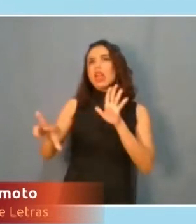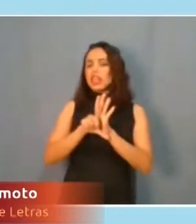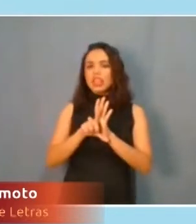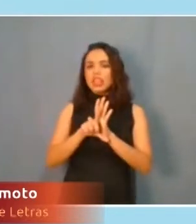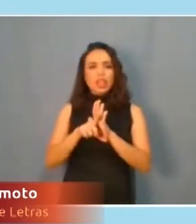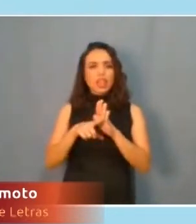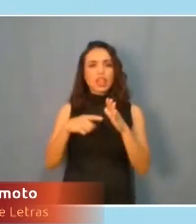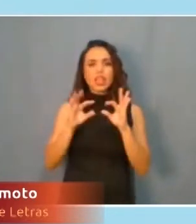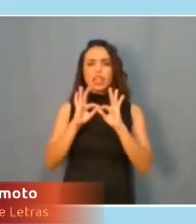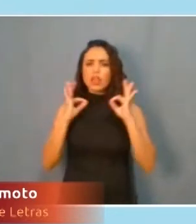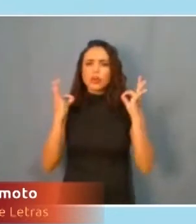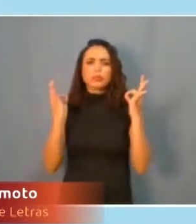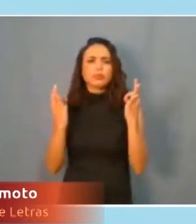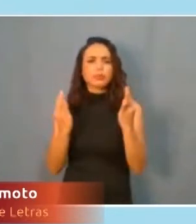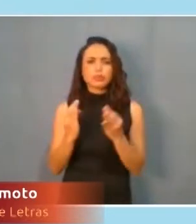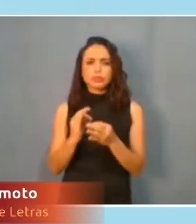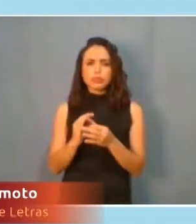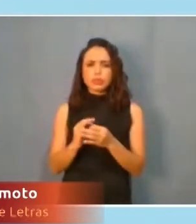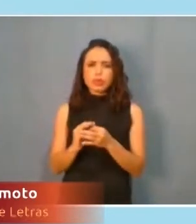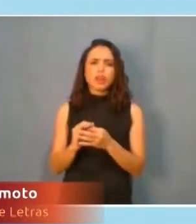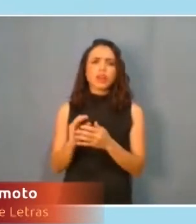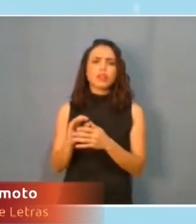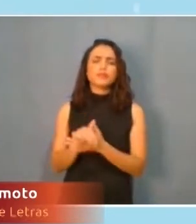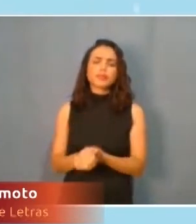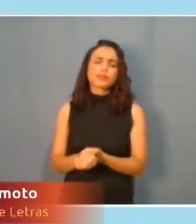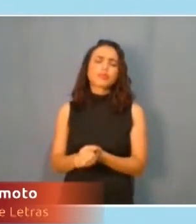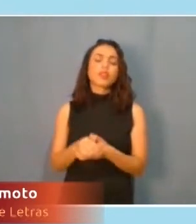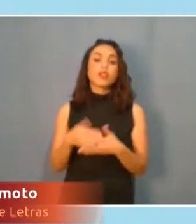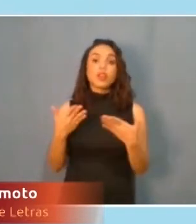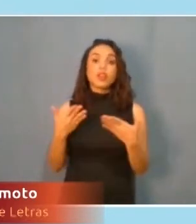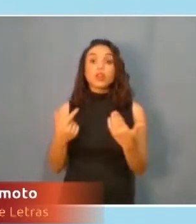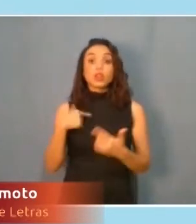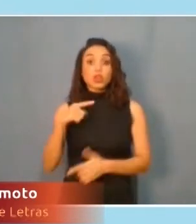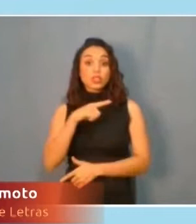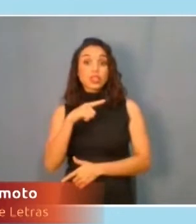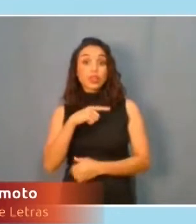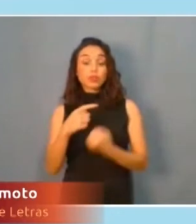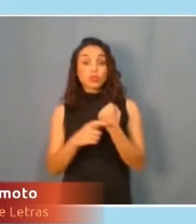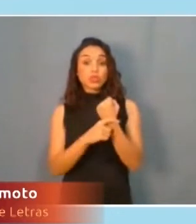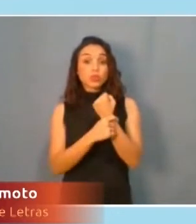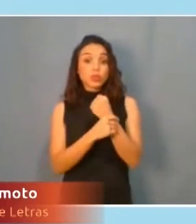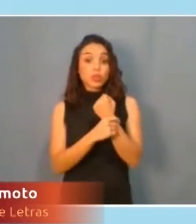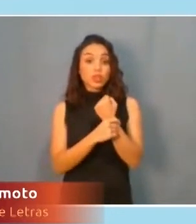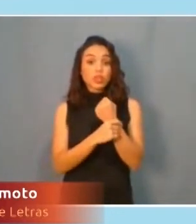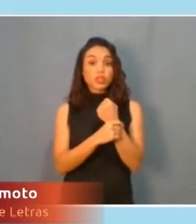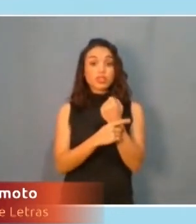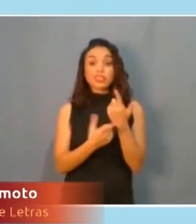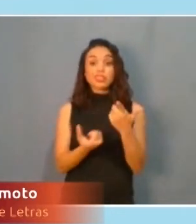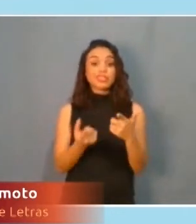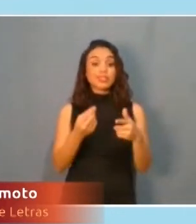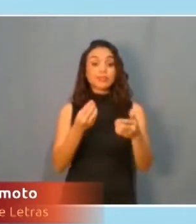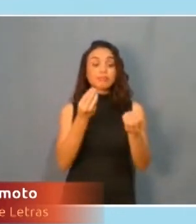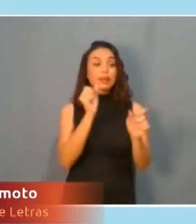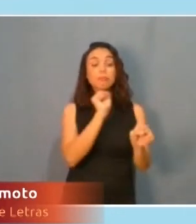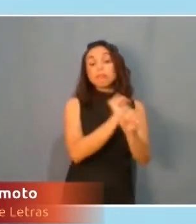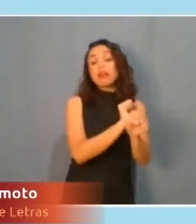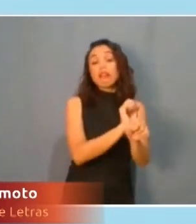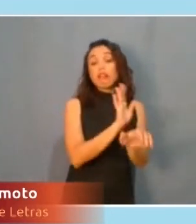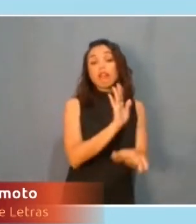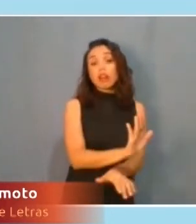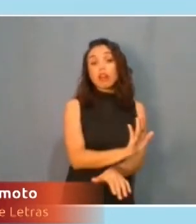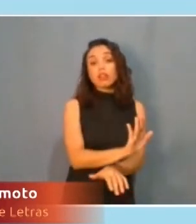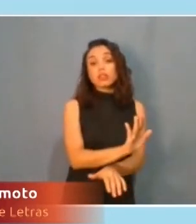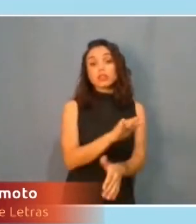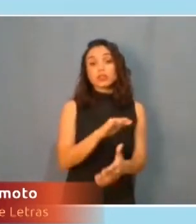nós temos um sistema de segurança alimentar e nutricional que praticamente não voltaram a funcionar. O próprio Conselho, que a Nathalie